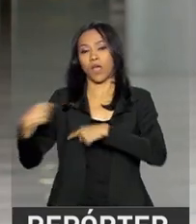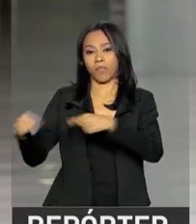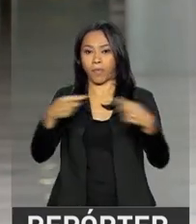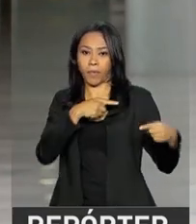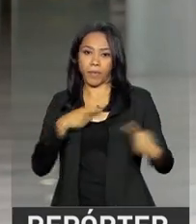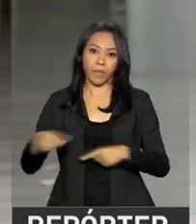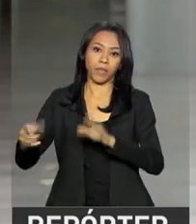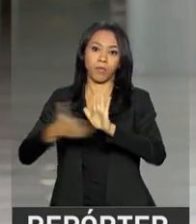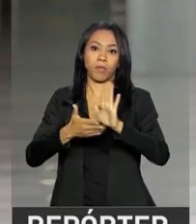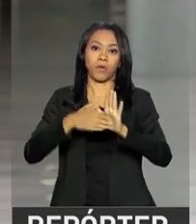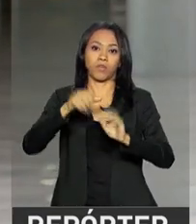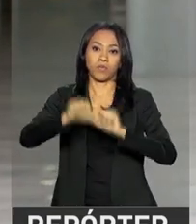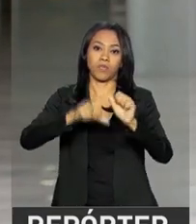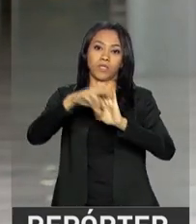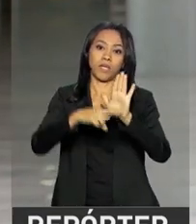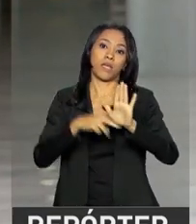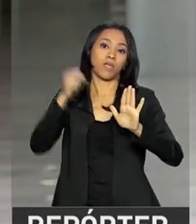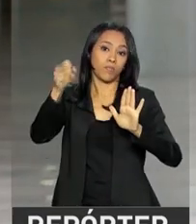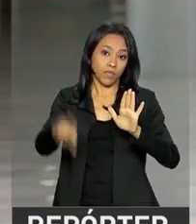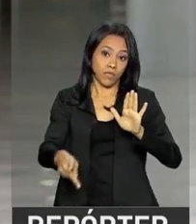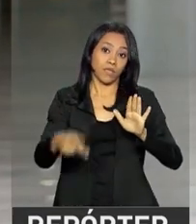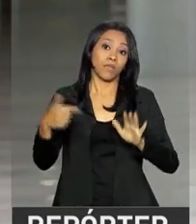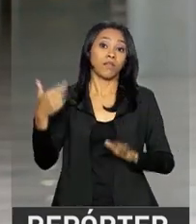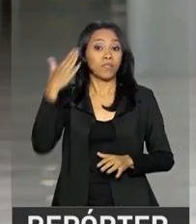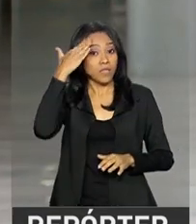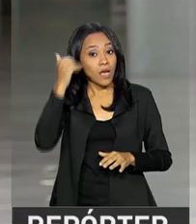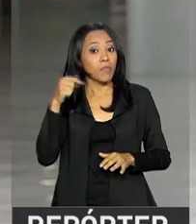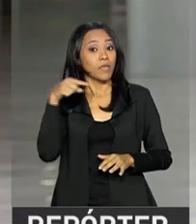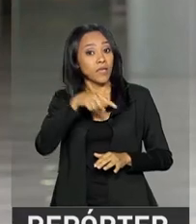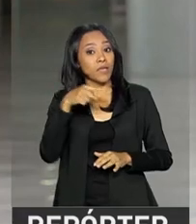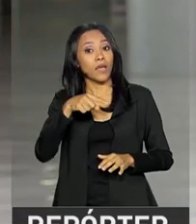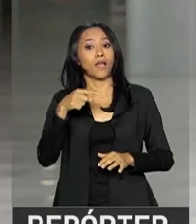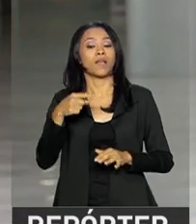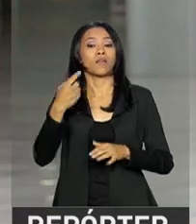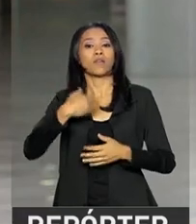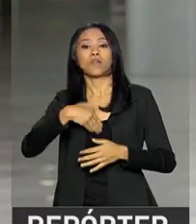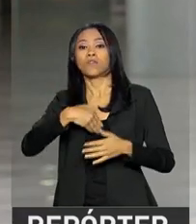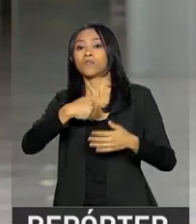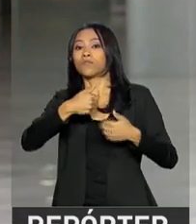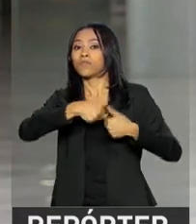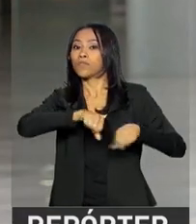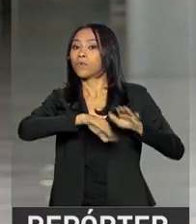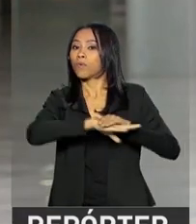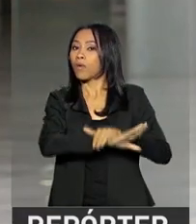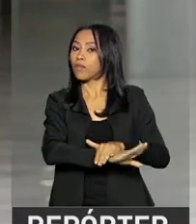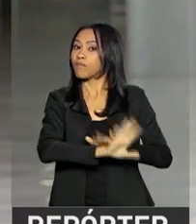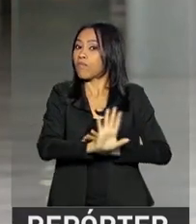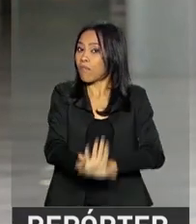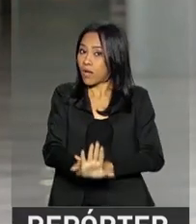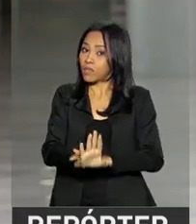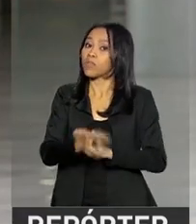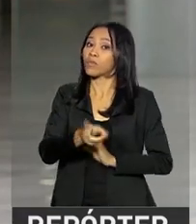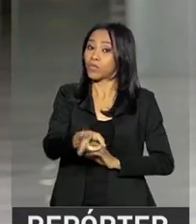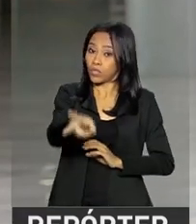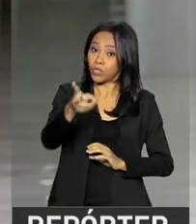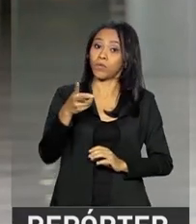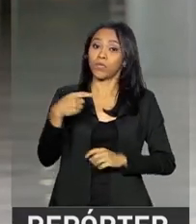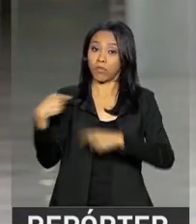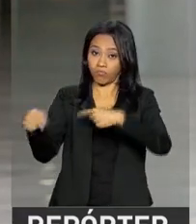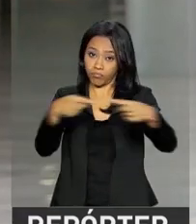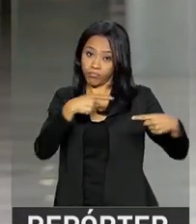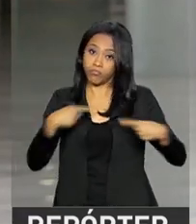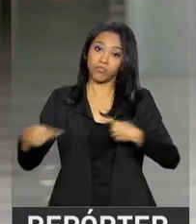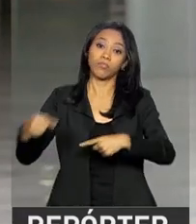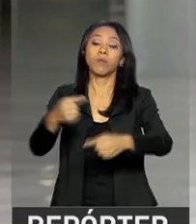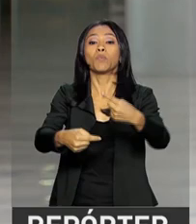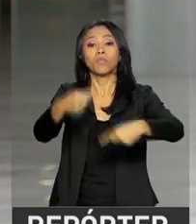Previdência. Segundo o presidente, a reforma da Previdência saiu da pauta do Legislativo, mas não saiu da pauta política do país.